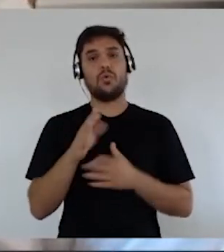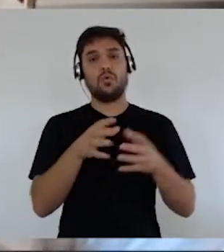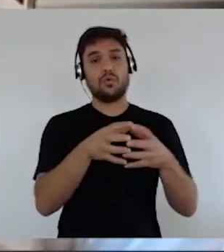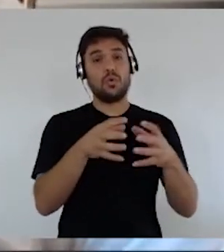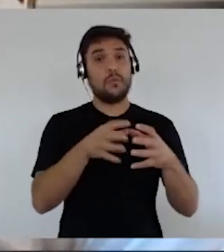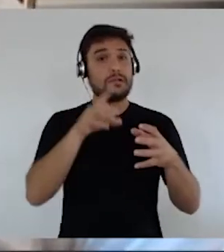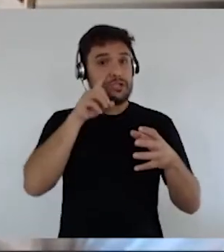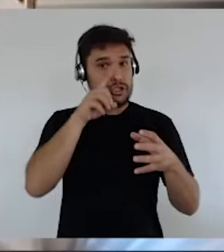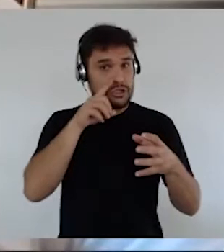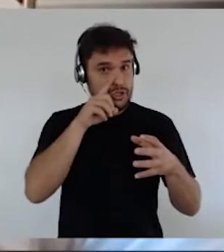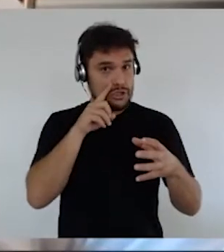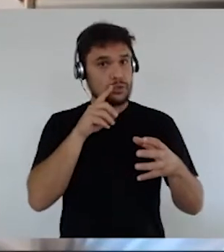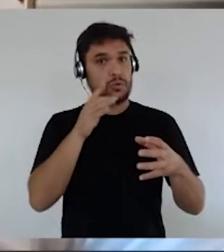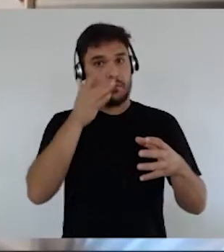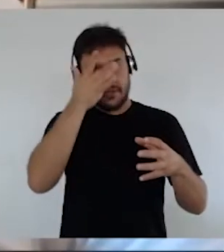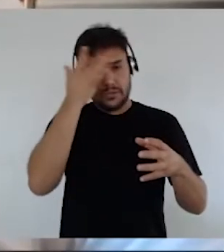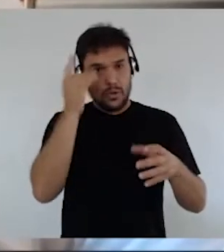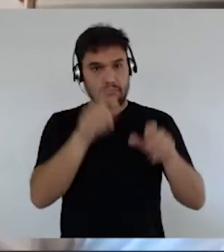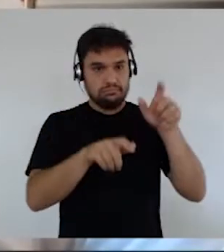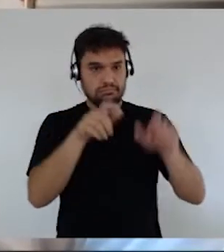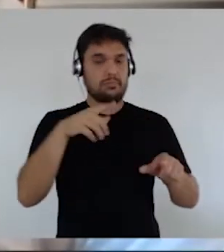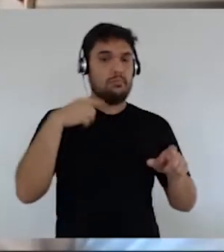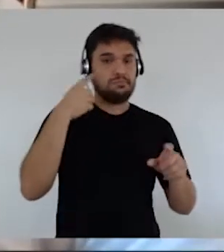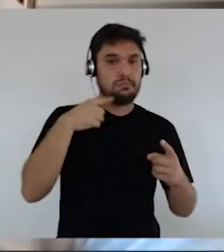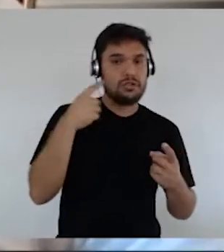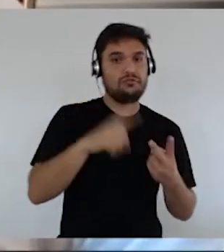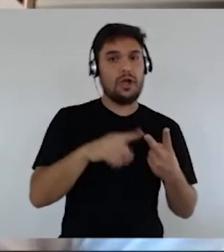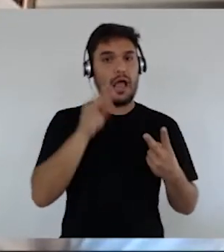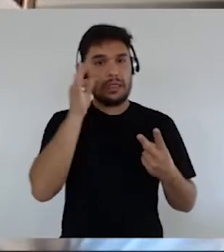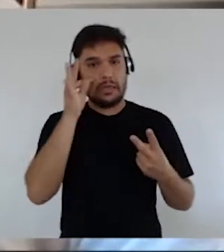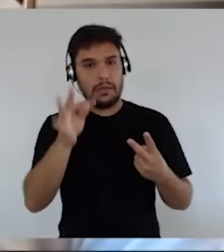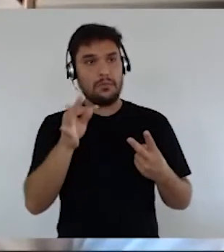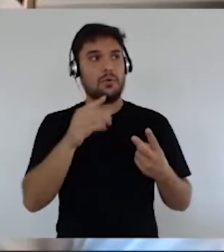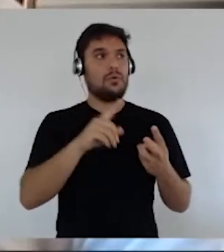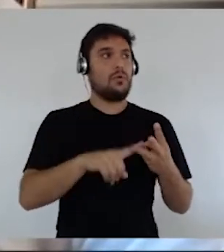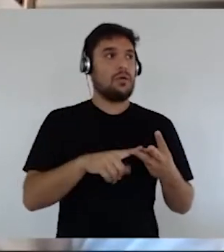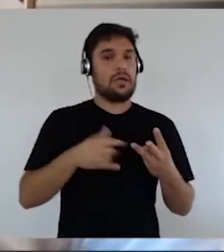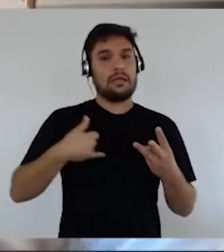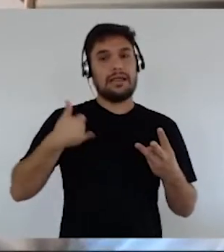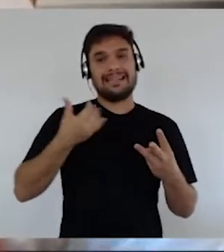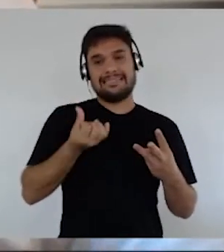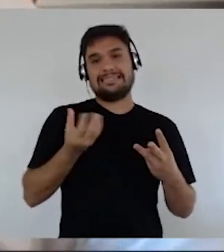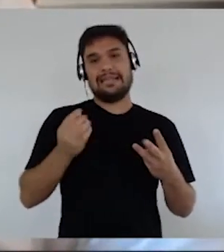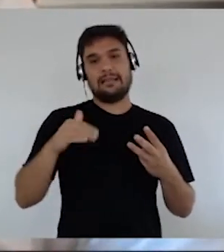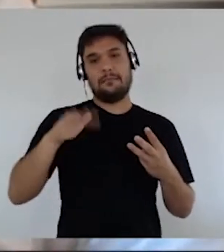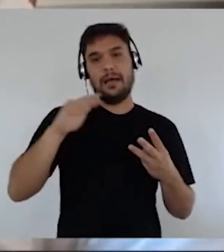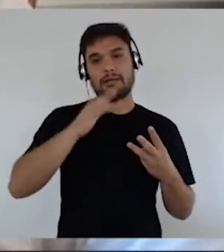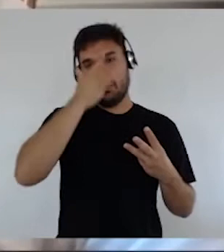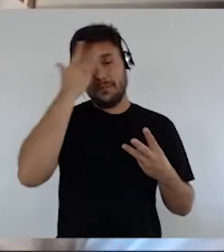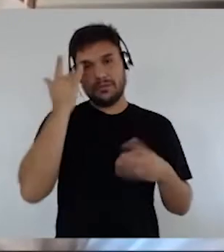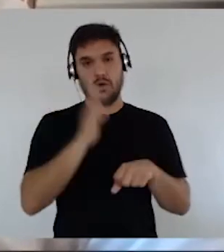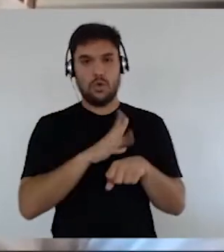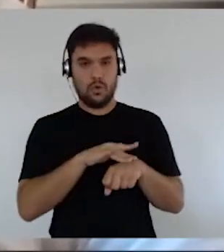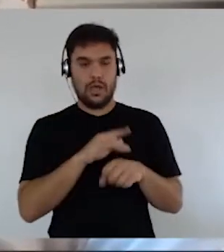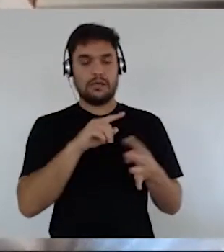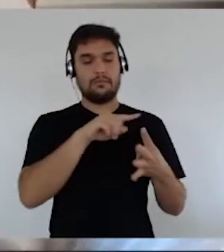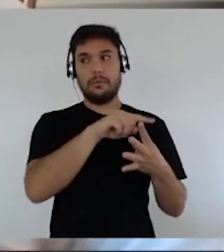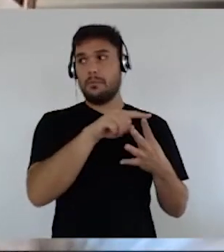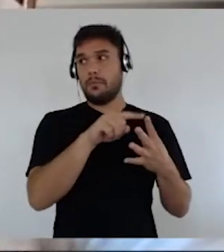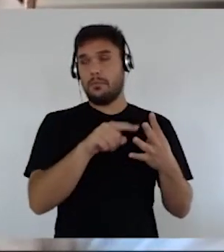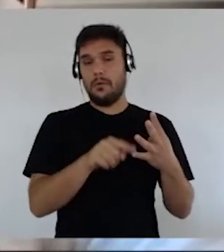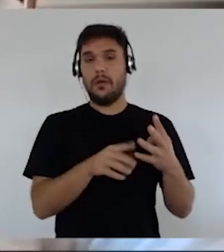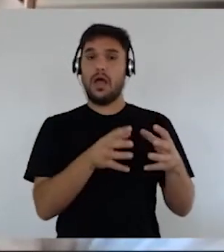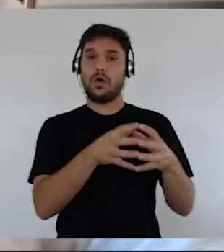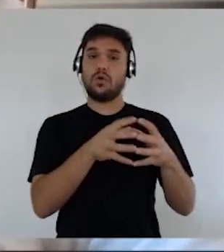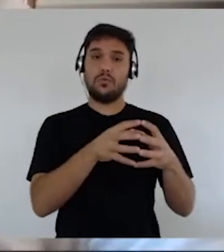risco, nomeadamente sejam advogados, partes ou testemunhas com mais de 70 anos ou doentes crónicos, e